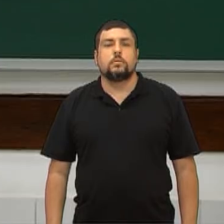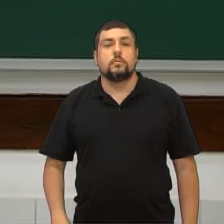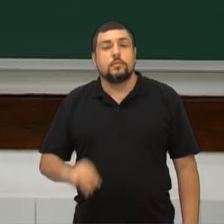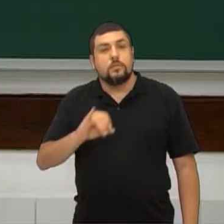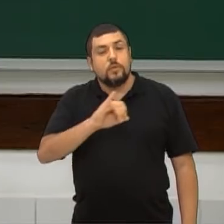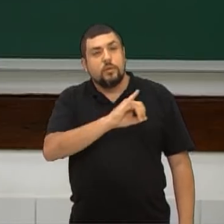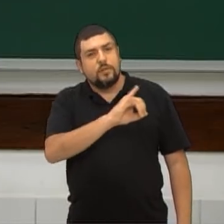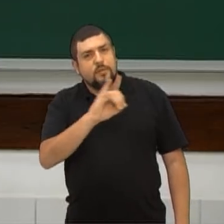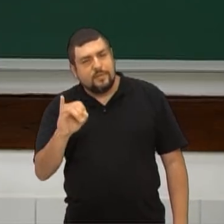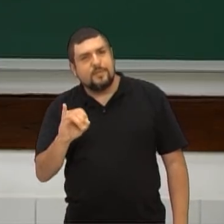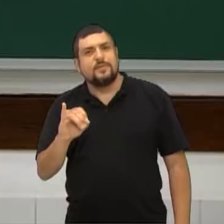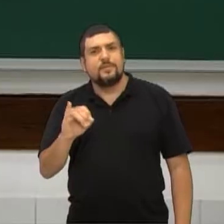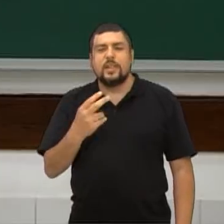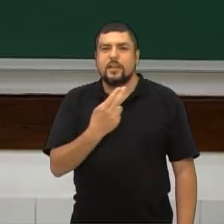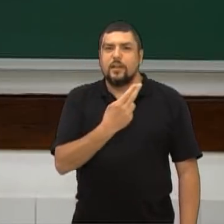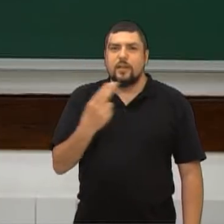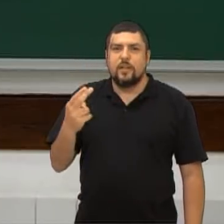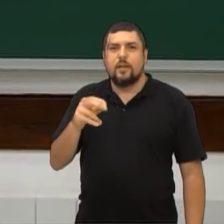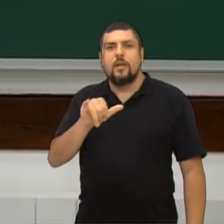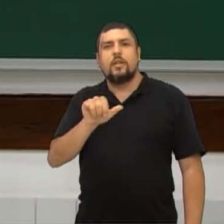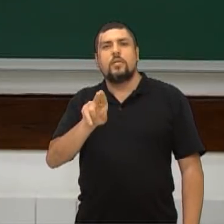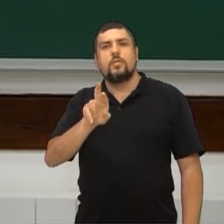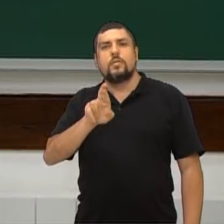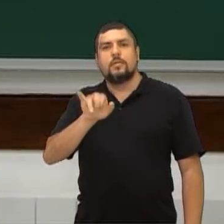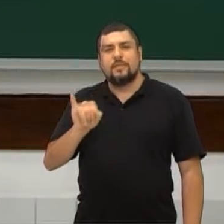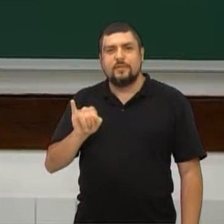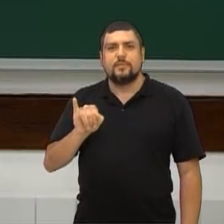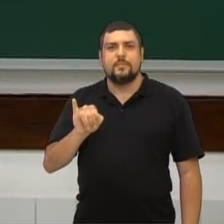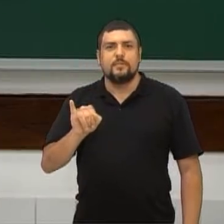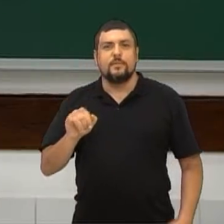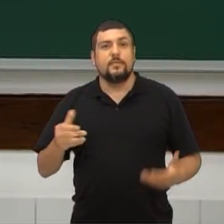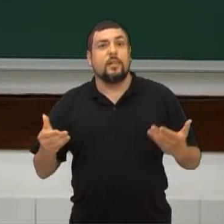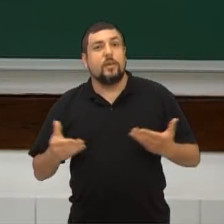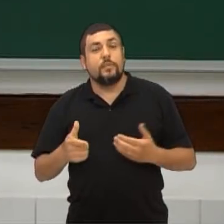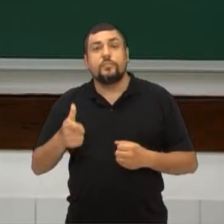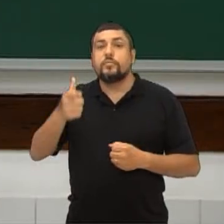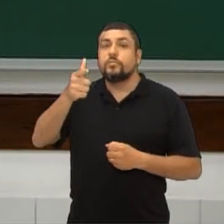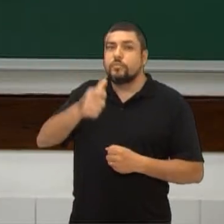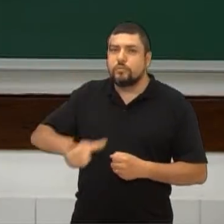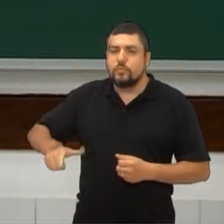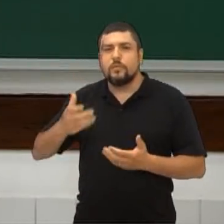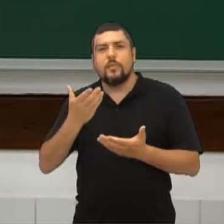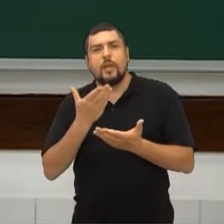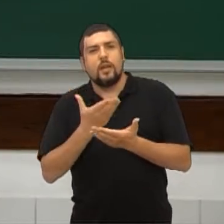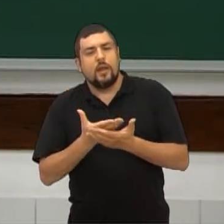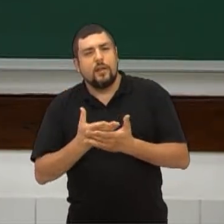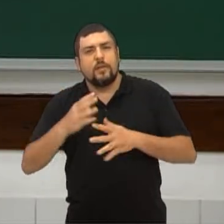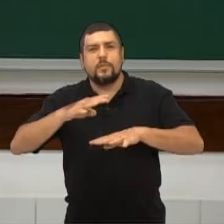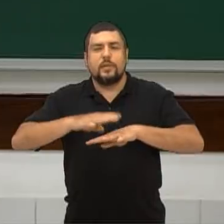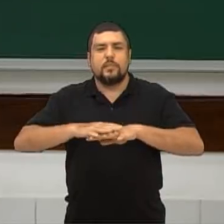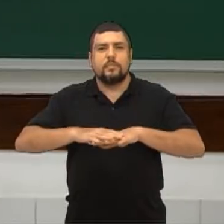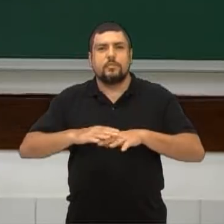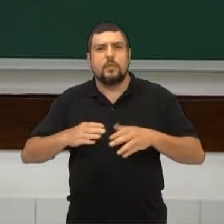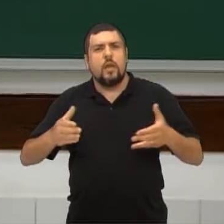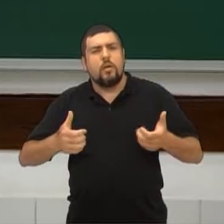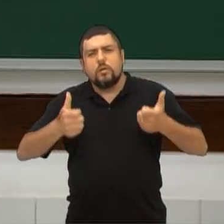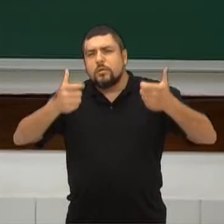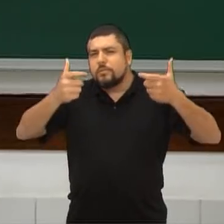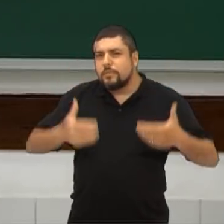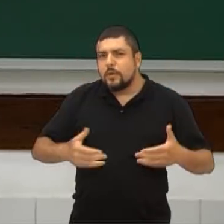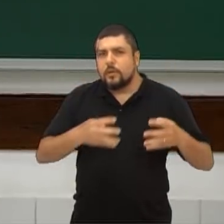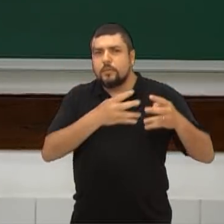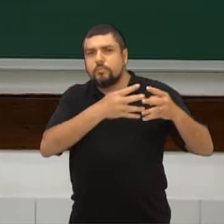Olá a todos, eu sou o professor Yuri e a gente está aqui agora para mais uma aula, dessa vez falando um pouco mais sobre tabelas e explorando um